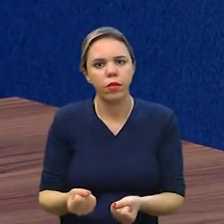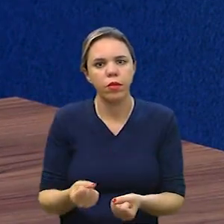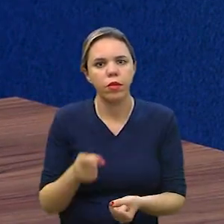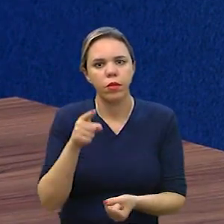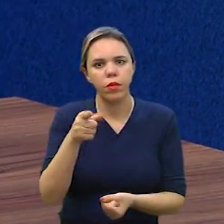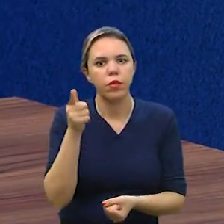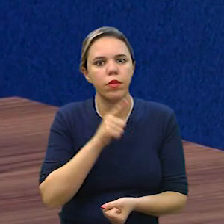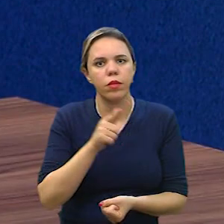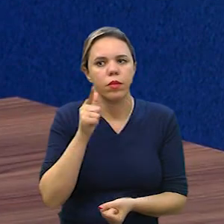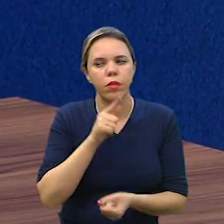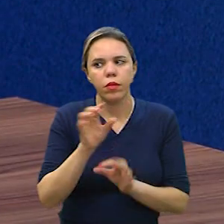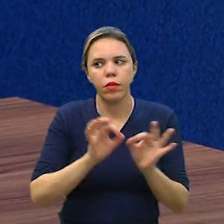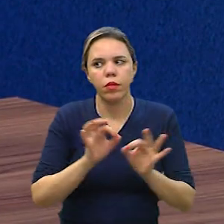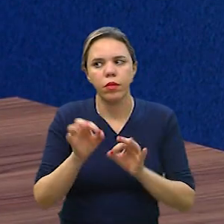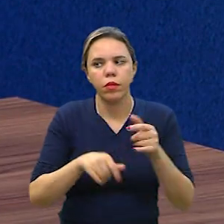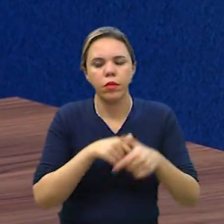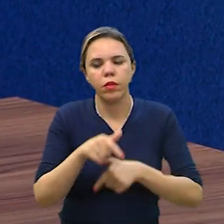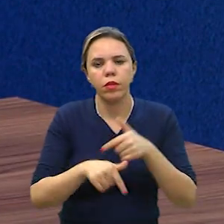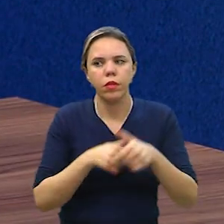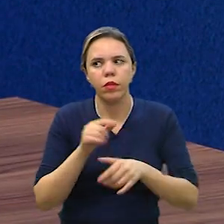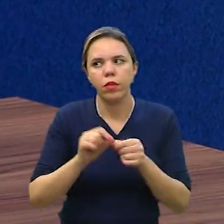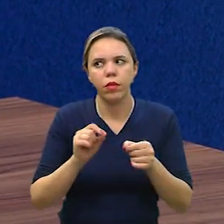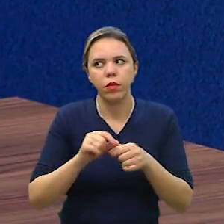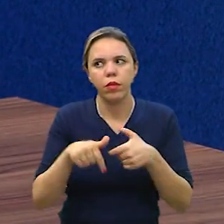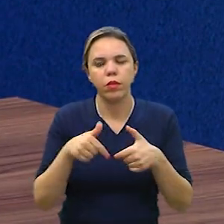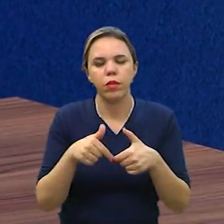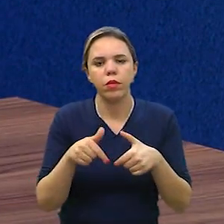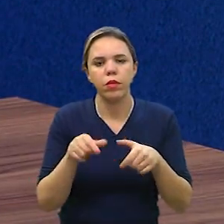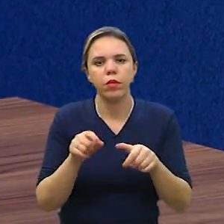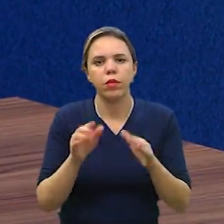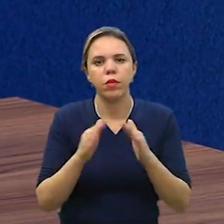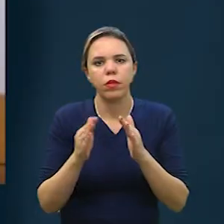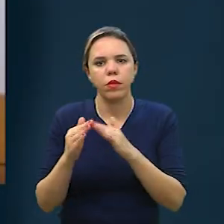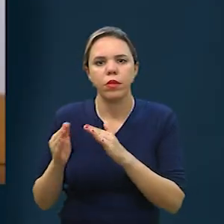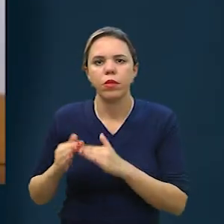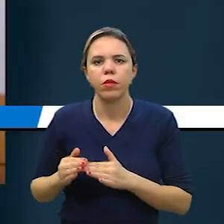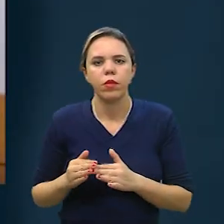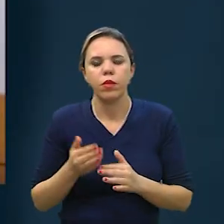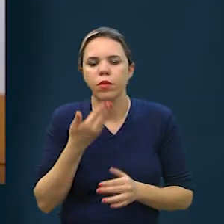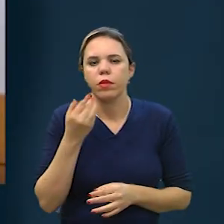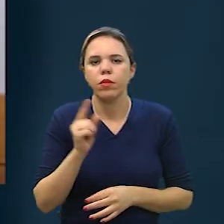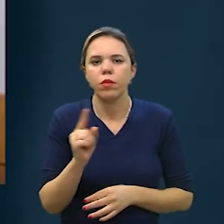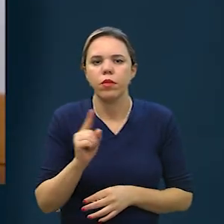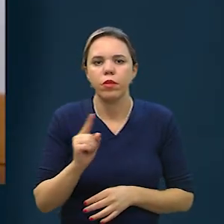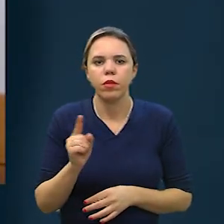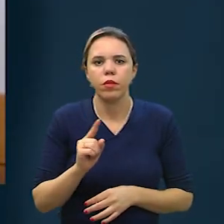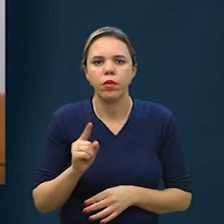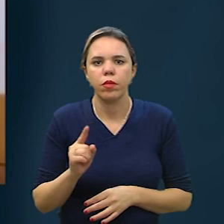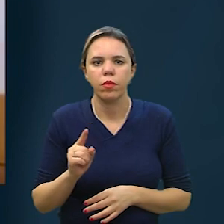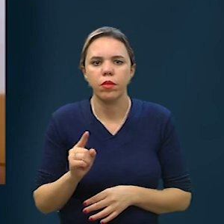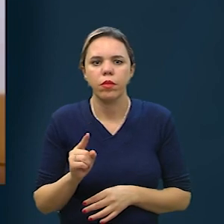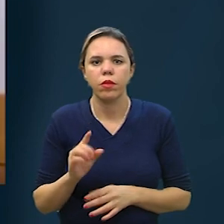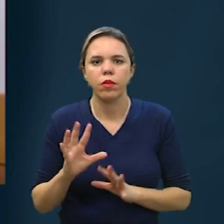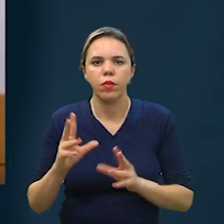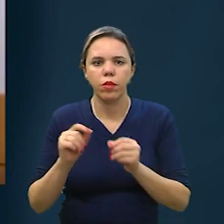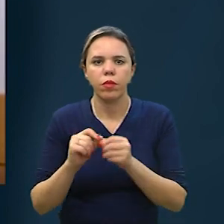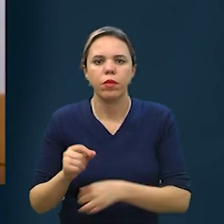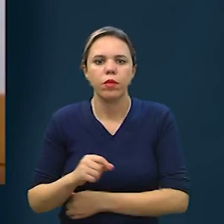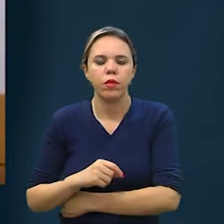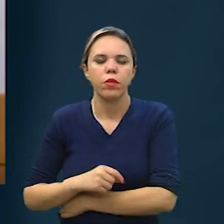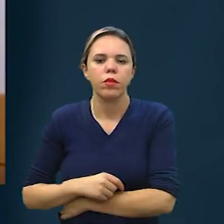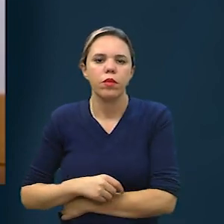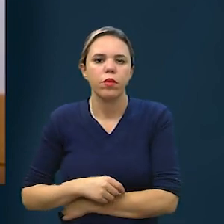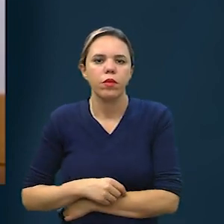aceitaram e como você conseguiu organizar o trabalho para fazer esse serviço de home care? Não foi muito fácil, assim como tudo que eu faço,